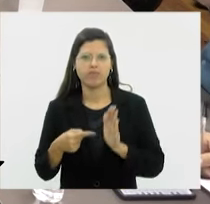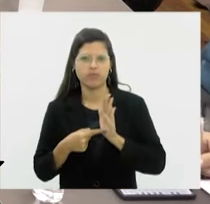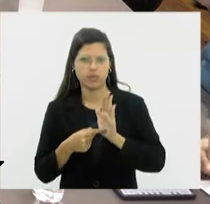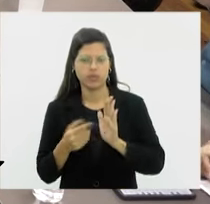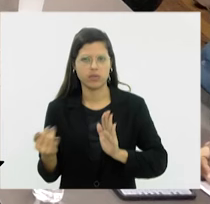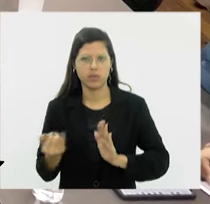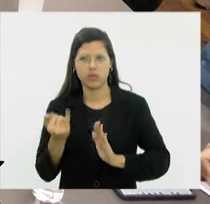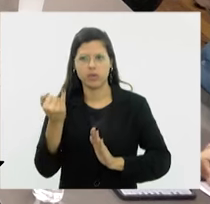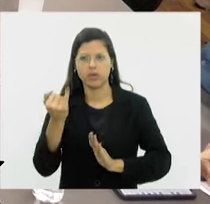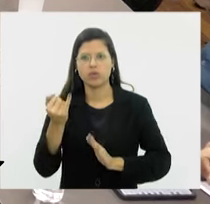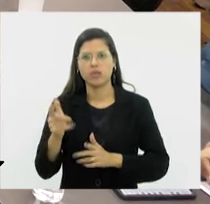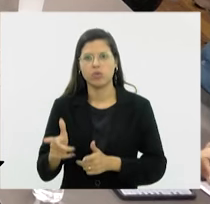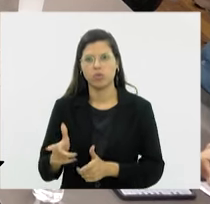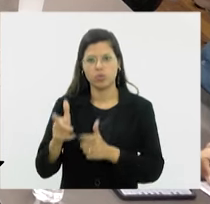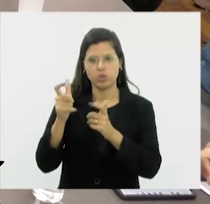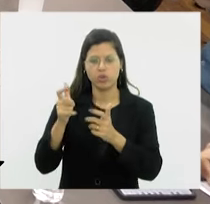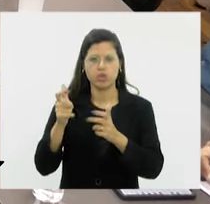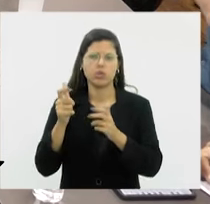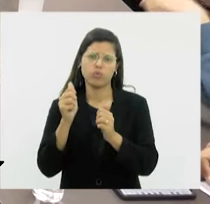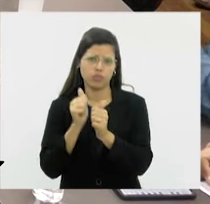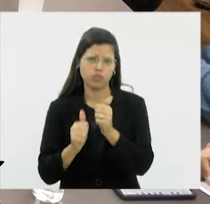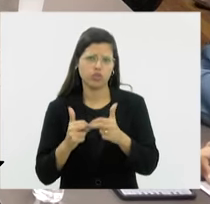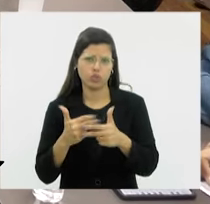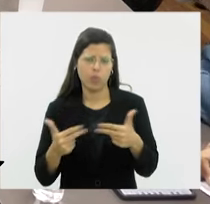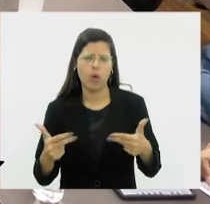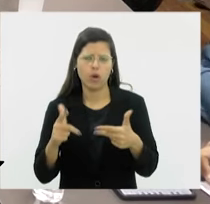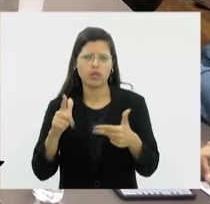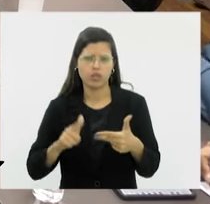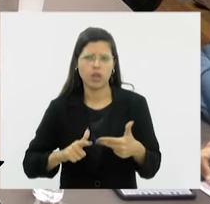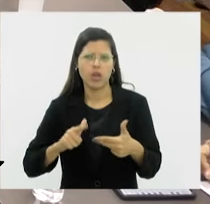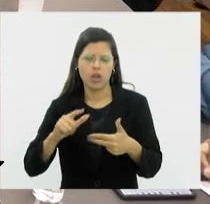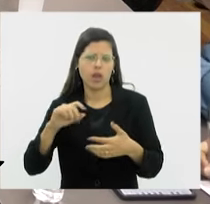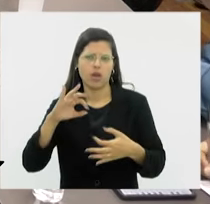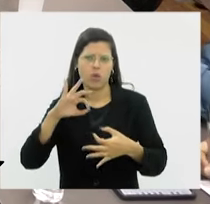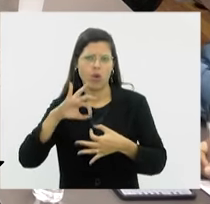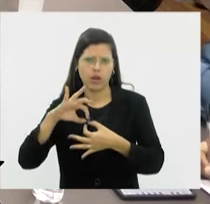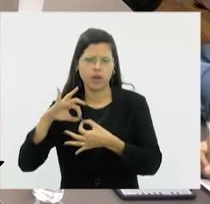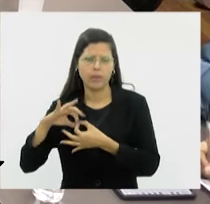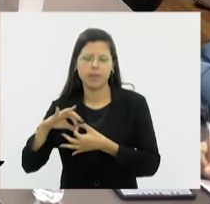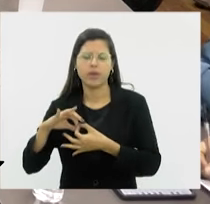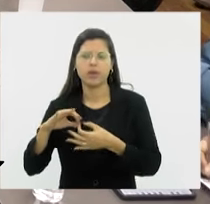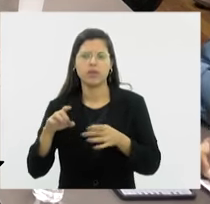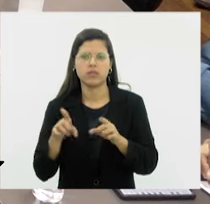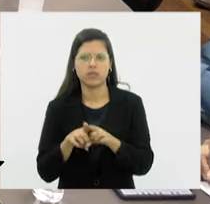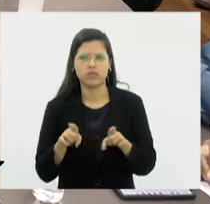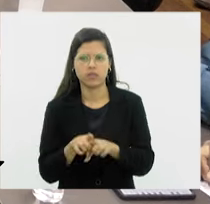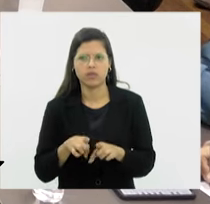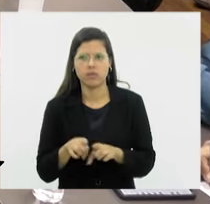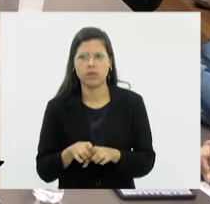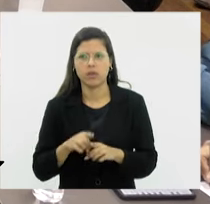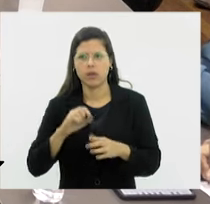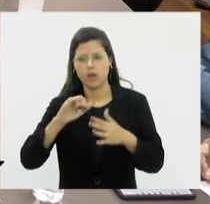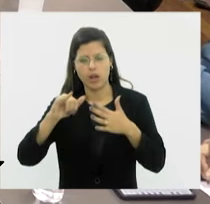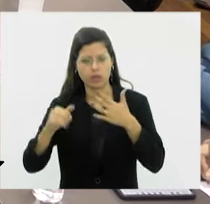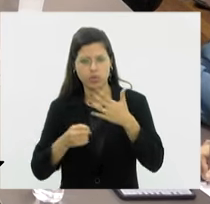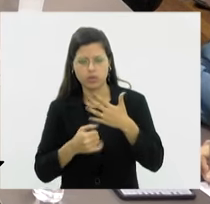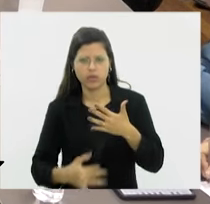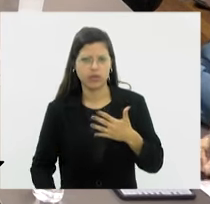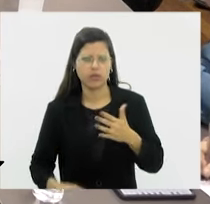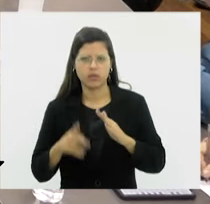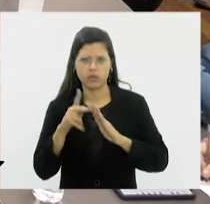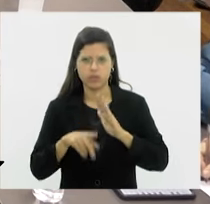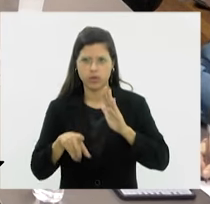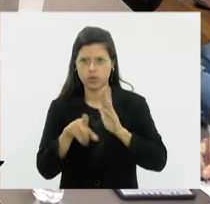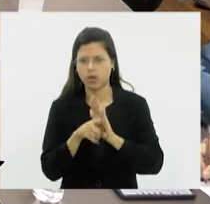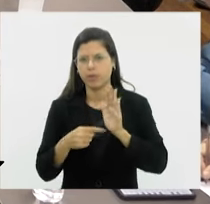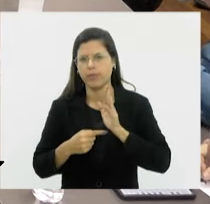do tiro desportivo, que é uma modalidade olímpica e também faz parte da própria justificativa do projeto de lei, que reforçou